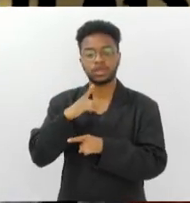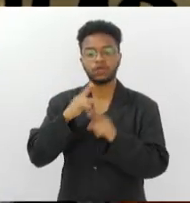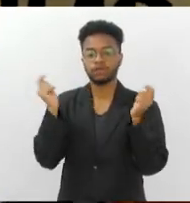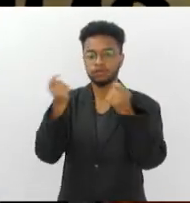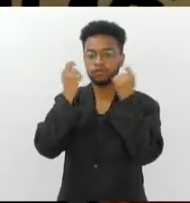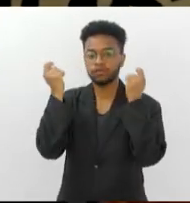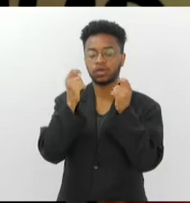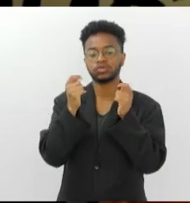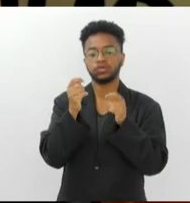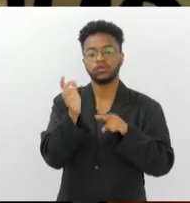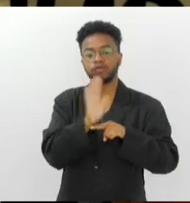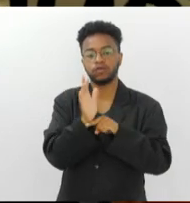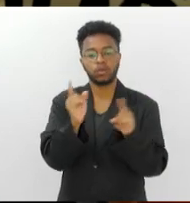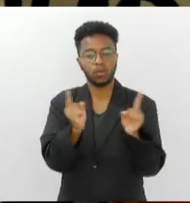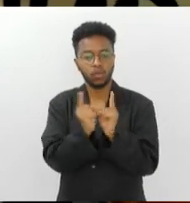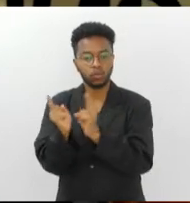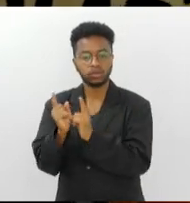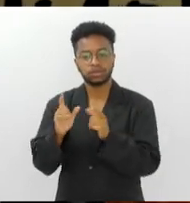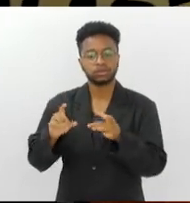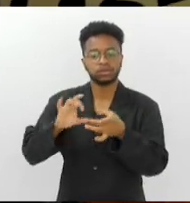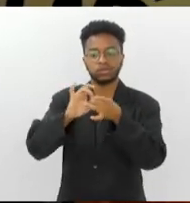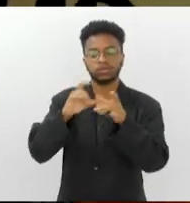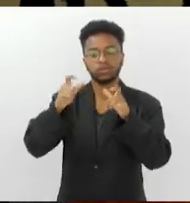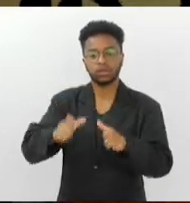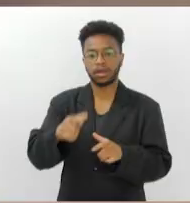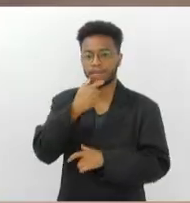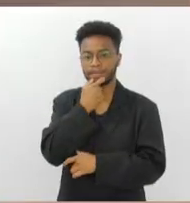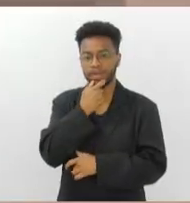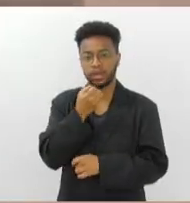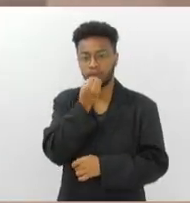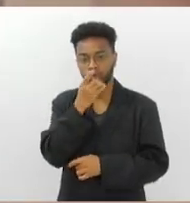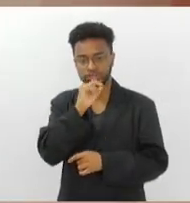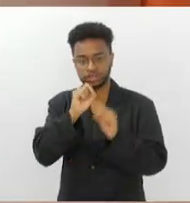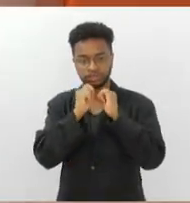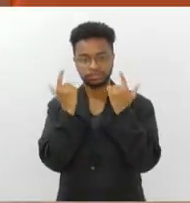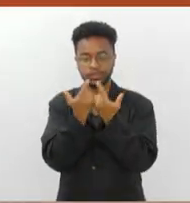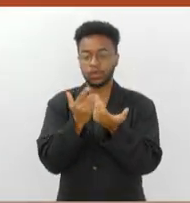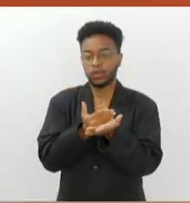Penha Circular. O Bom Dia Alerje começa agora.